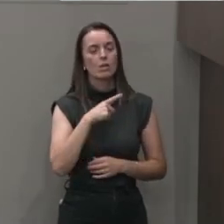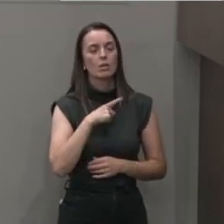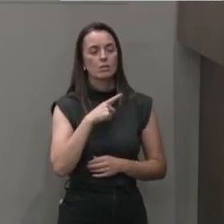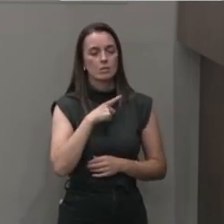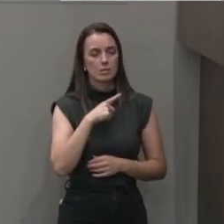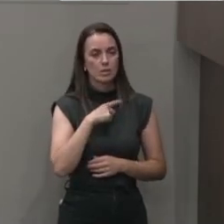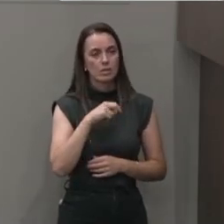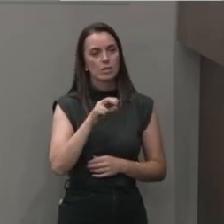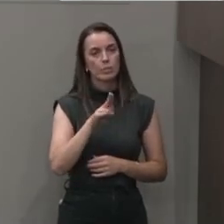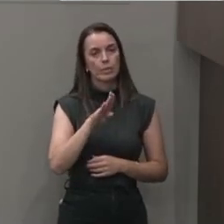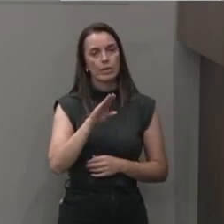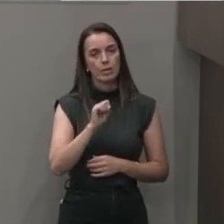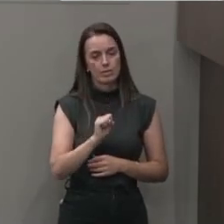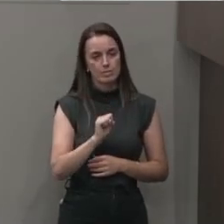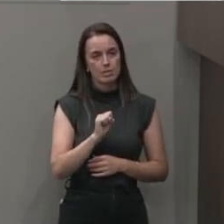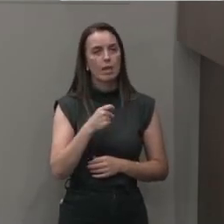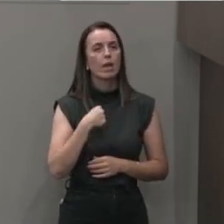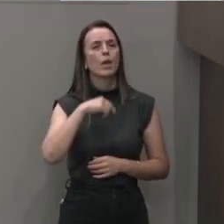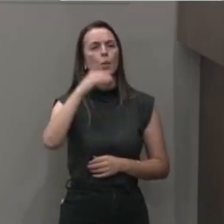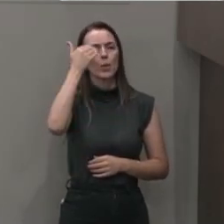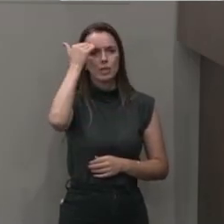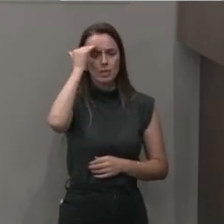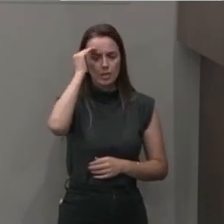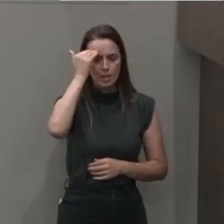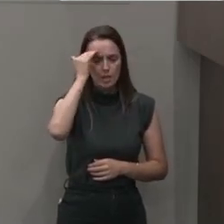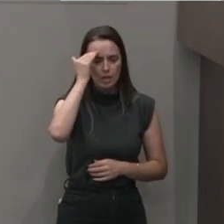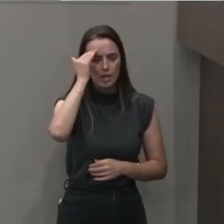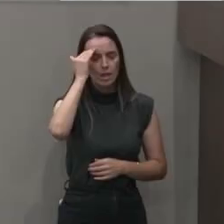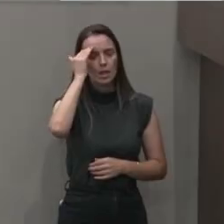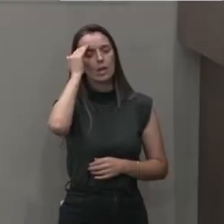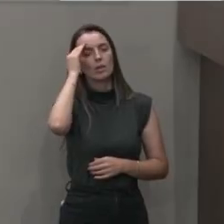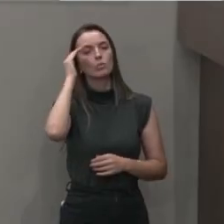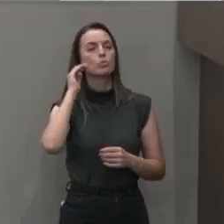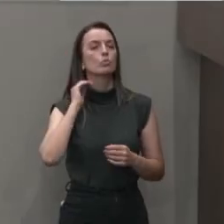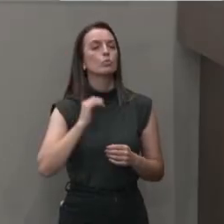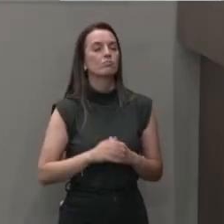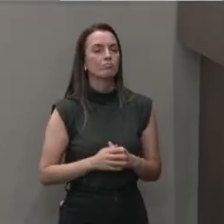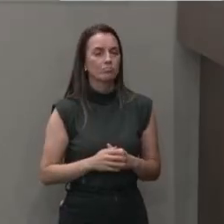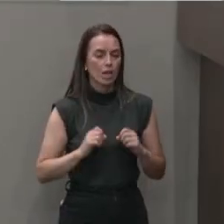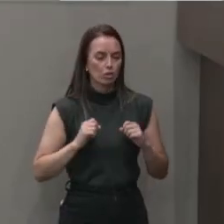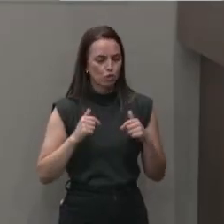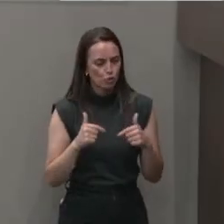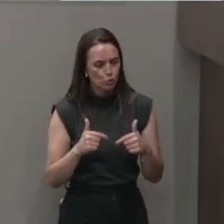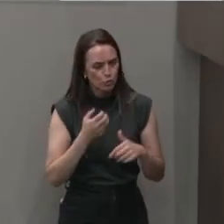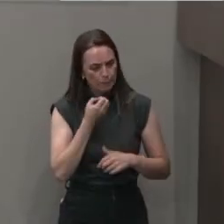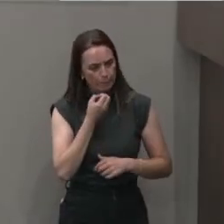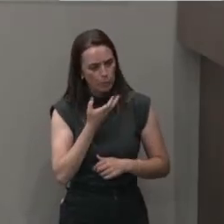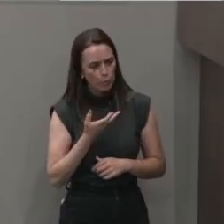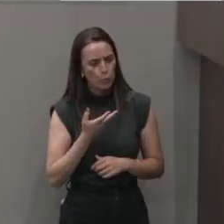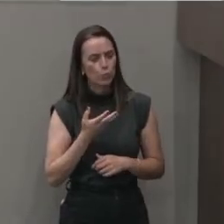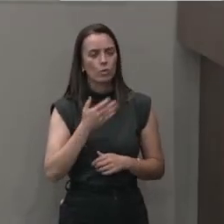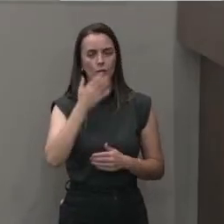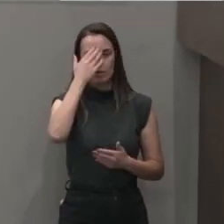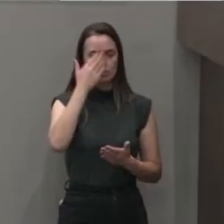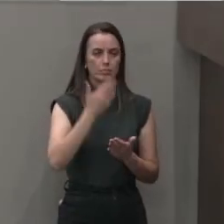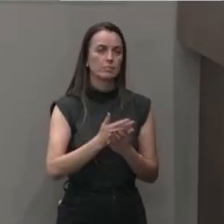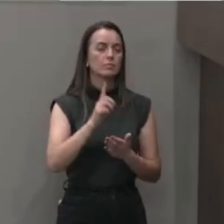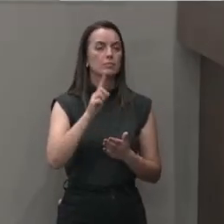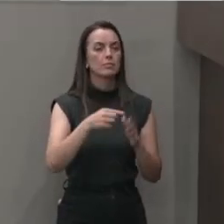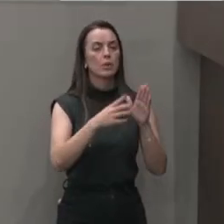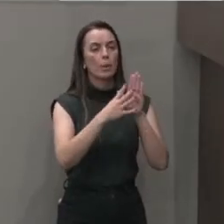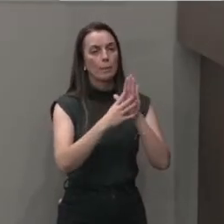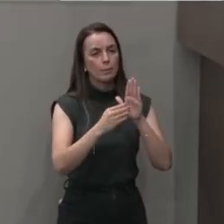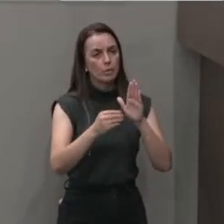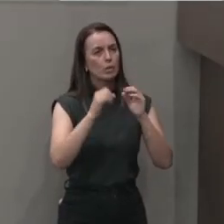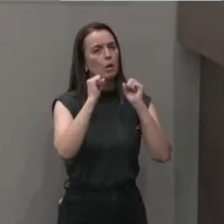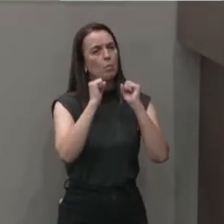unidades de saúde. Entendo a boa vontade do colega vereador, acredito que é um modelo, que pode ser